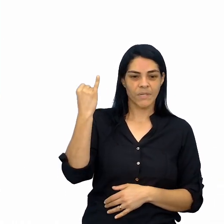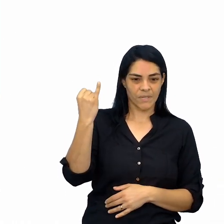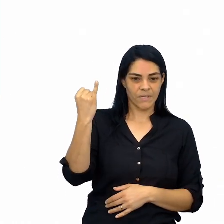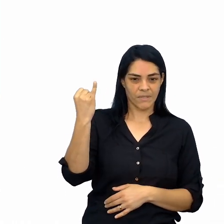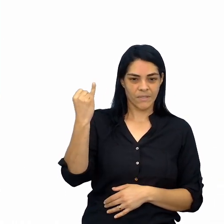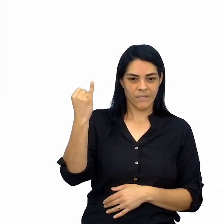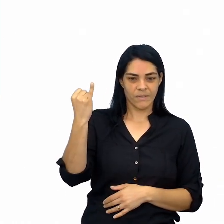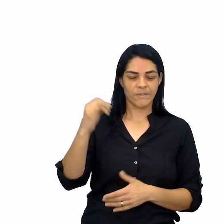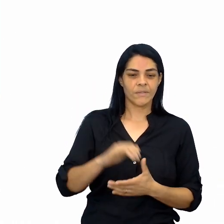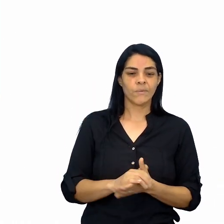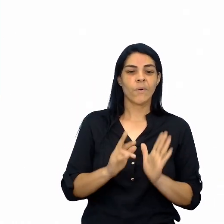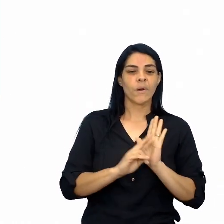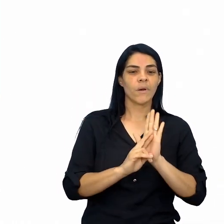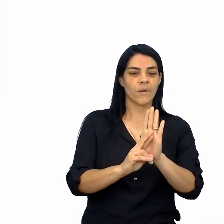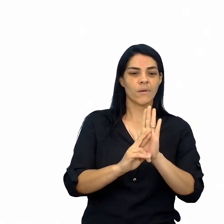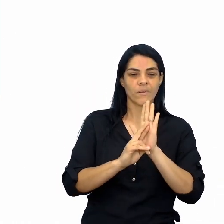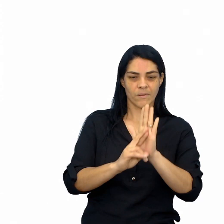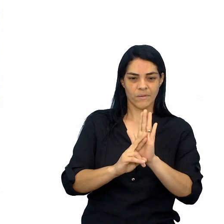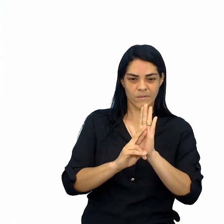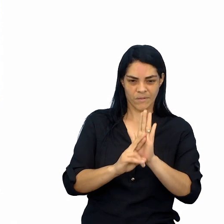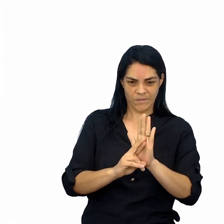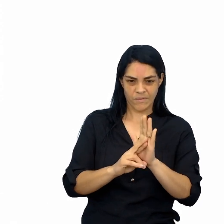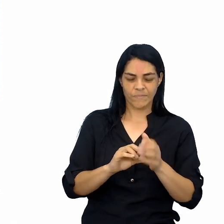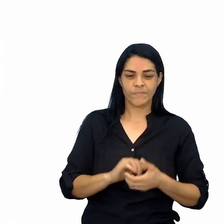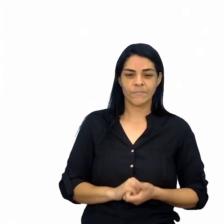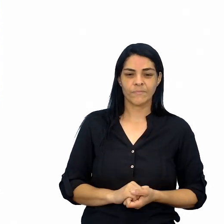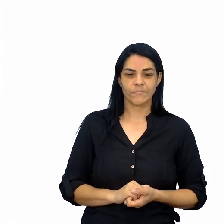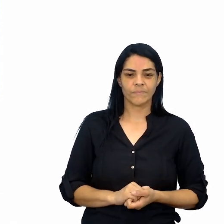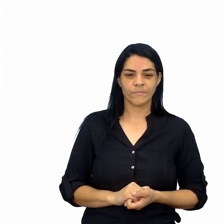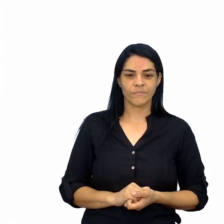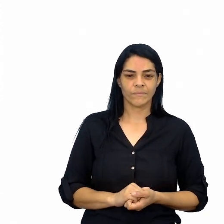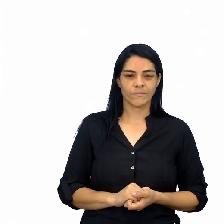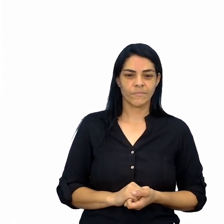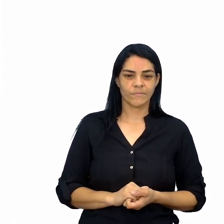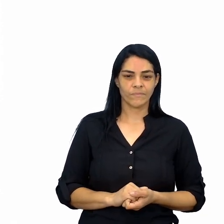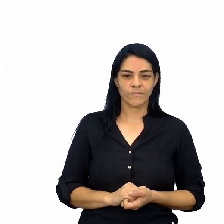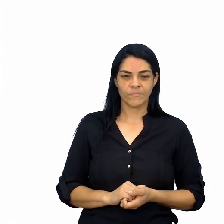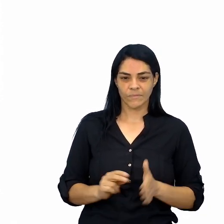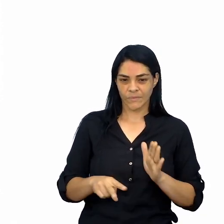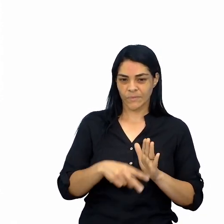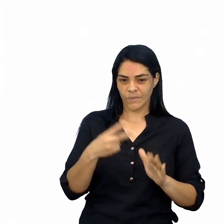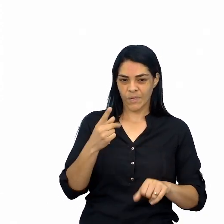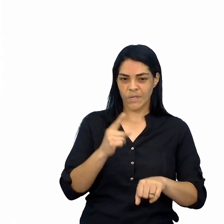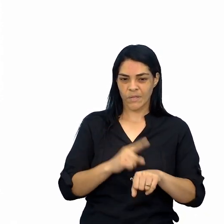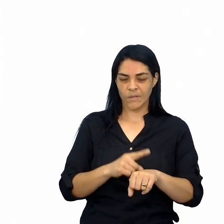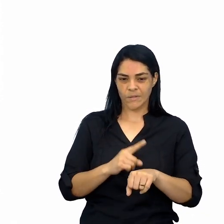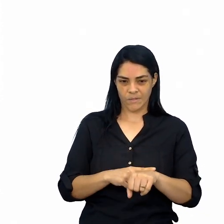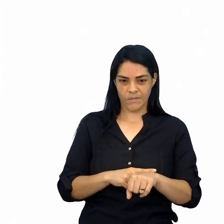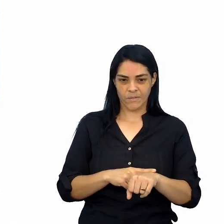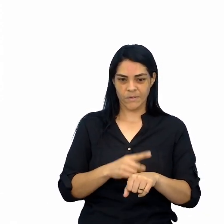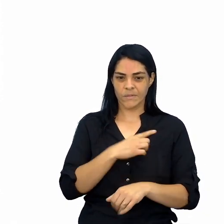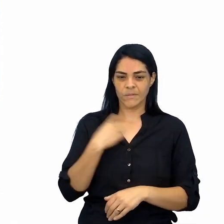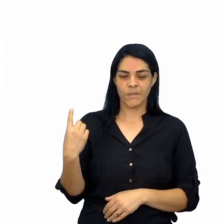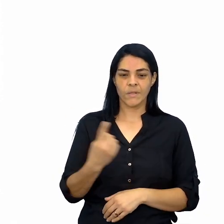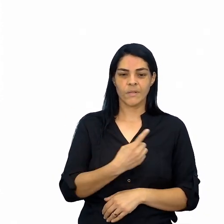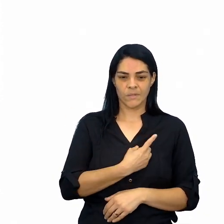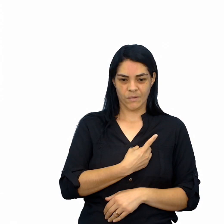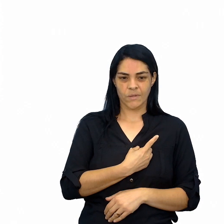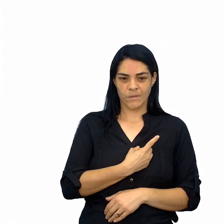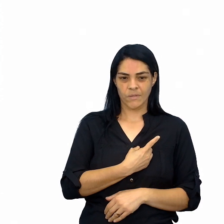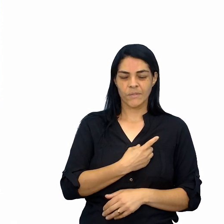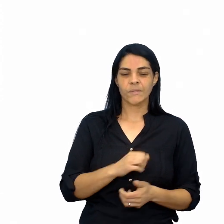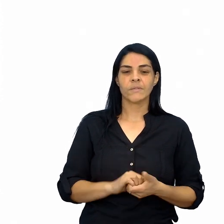da representação do interlocutor. No segundo momento da nossa agenda, eu vou contar